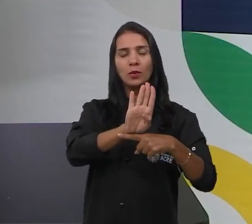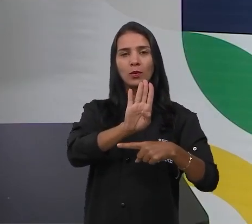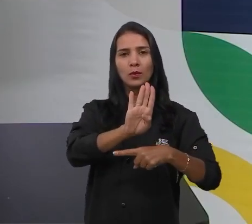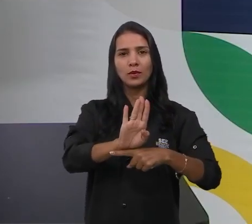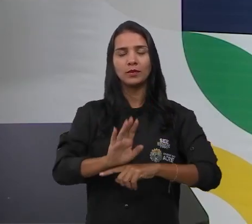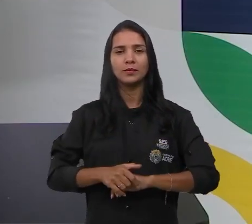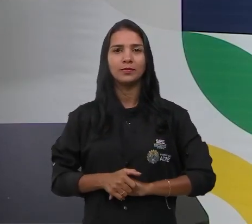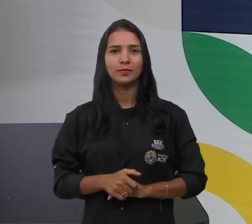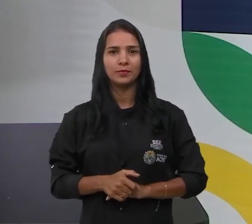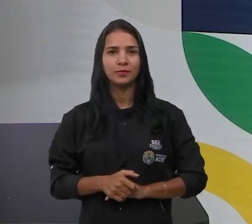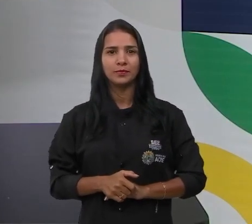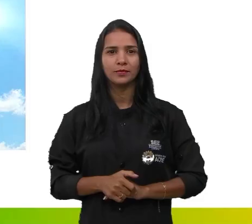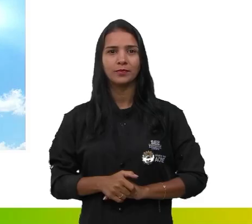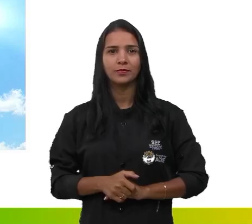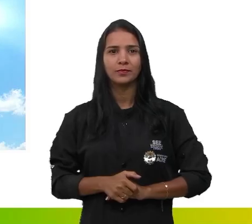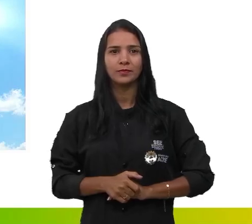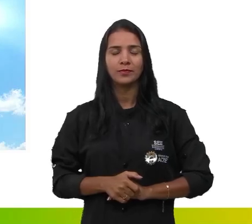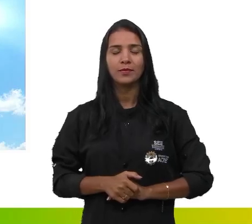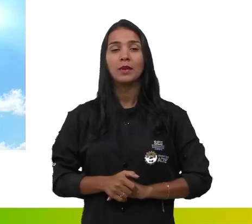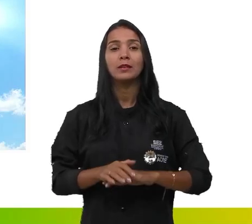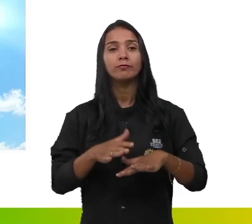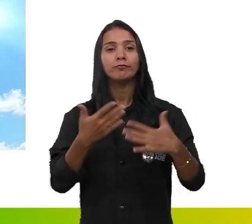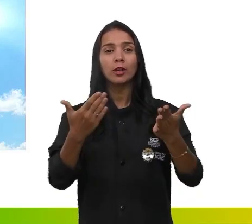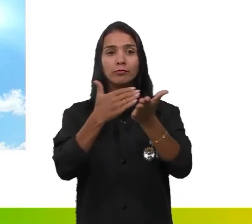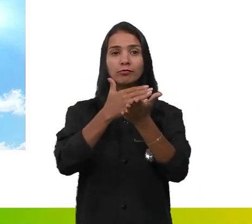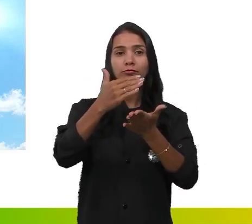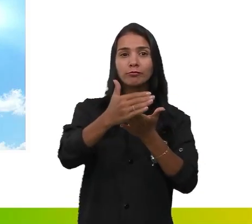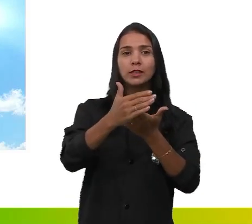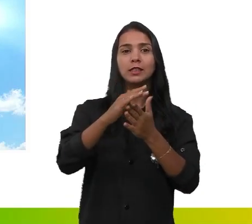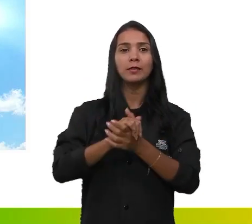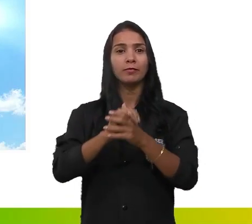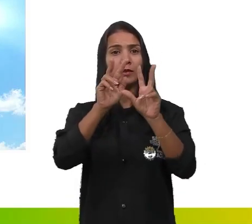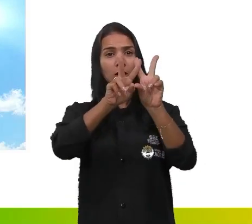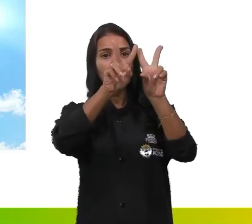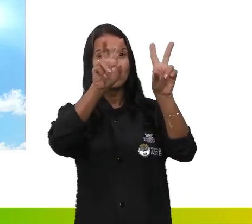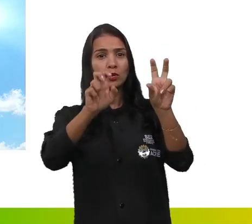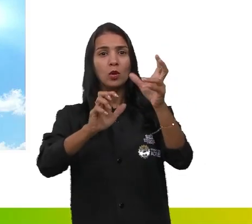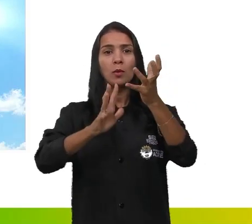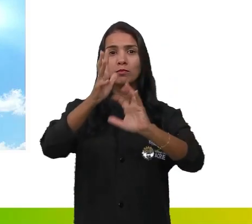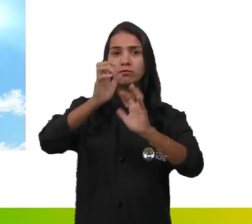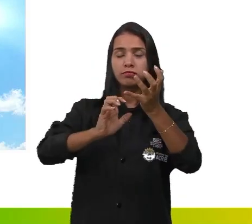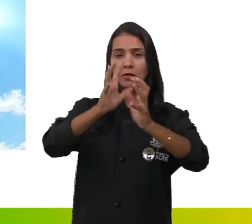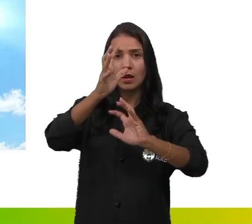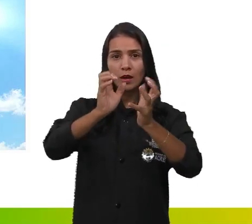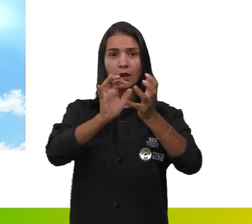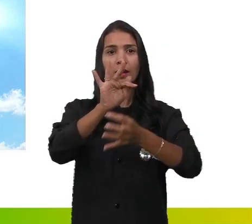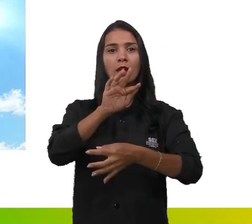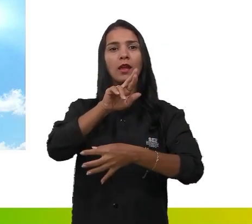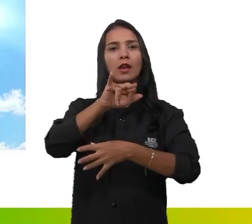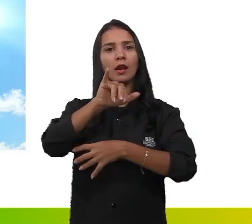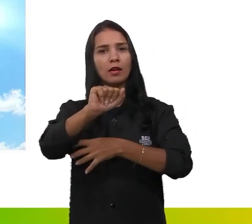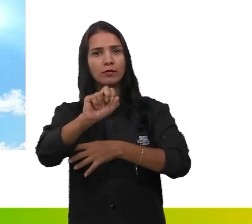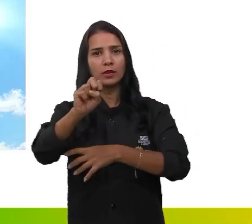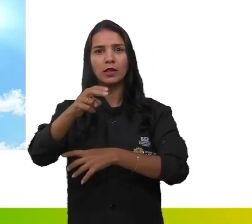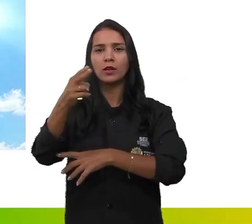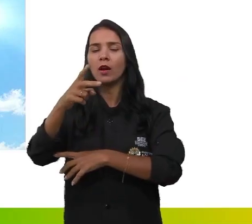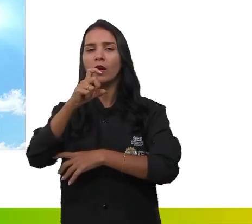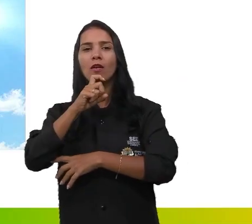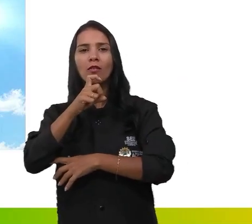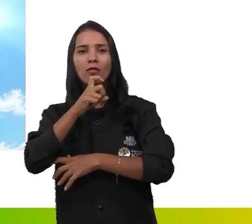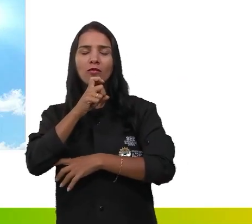começar então? Bom, quando falamos sobre a Guerra Fria e o mundo polar, é interessante